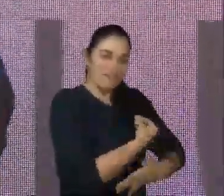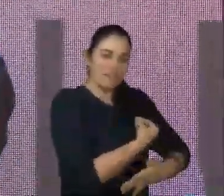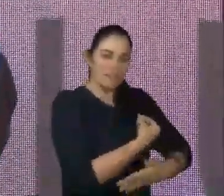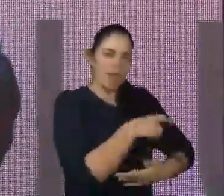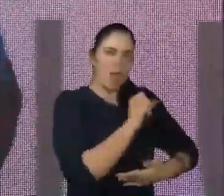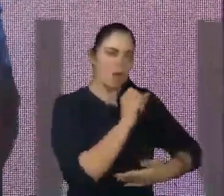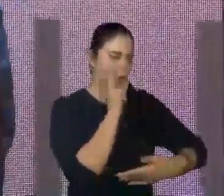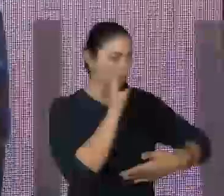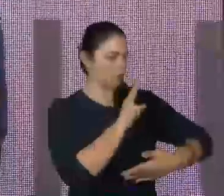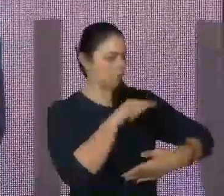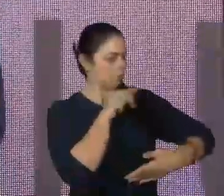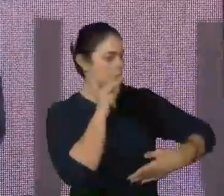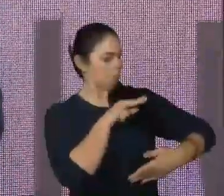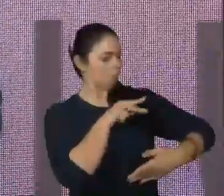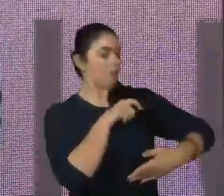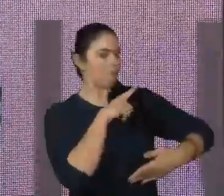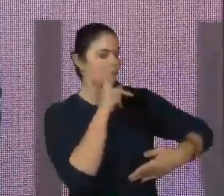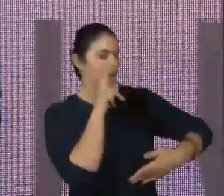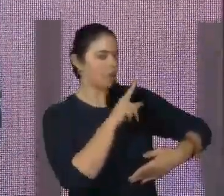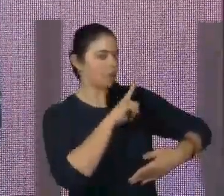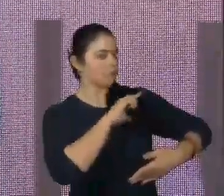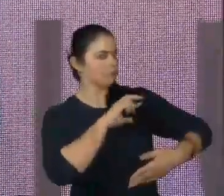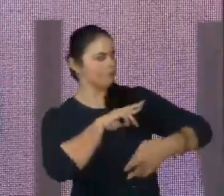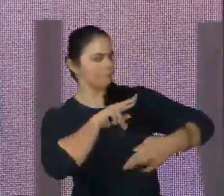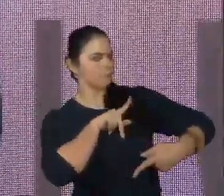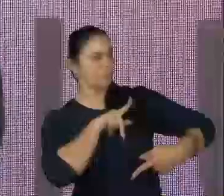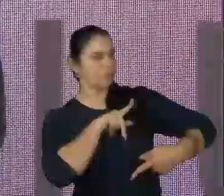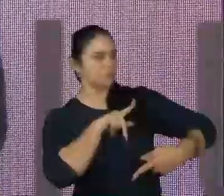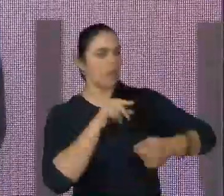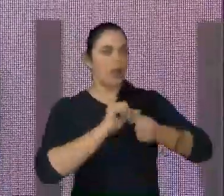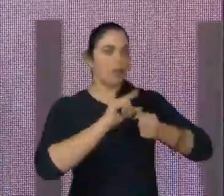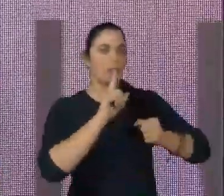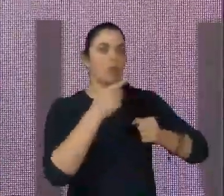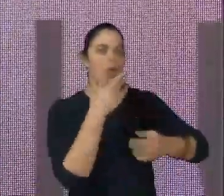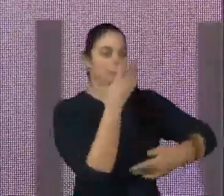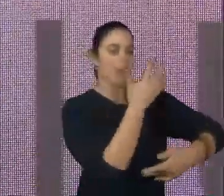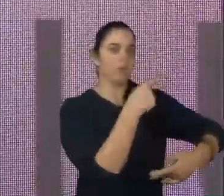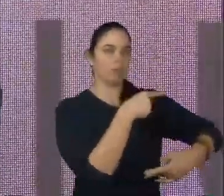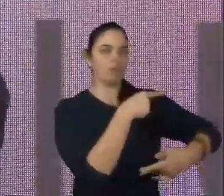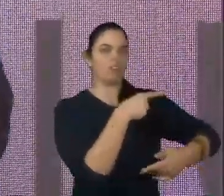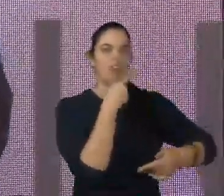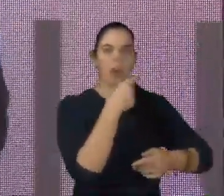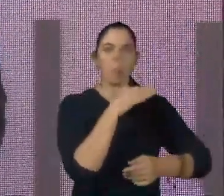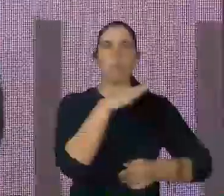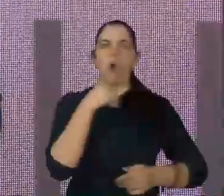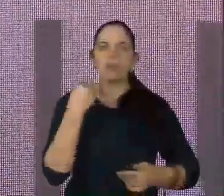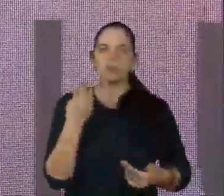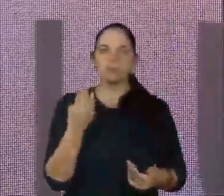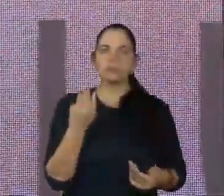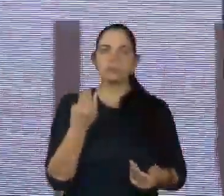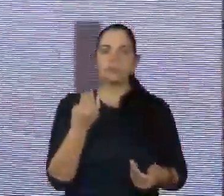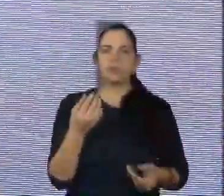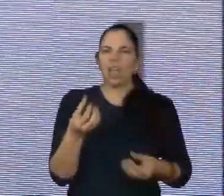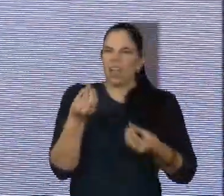quando esse bebê vem com algum diagnóstico, não é celebrado. As pessoas chamam de morte. Como